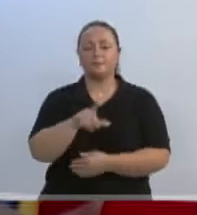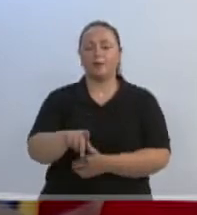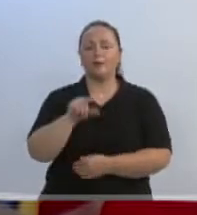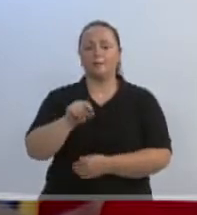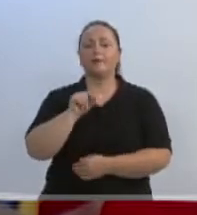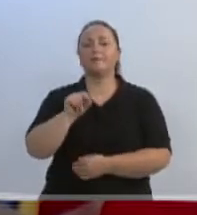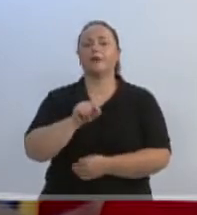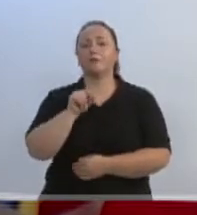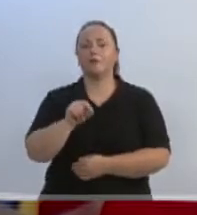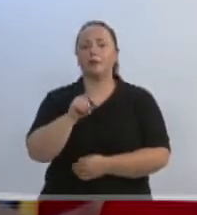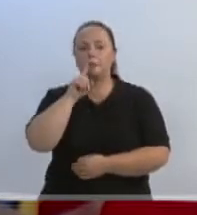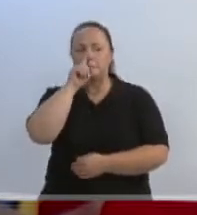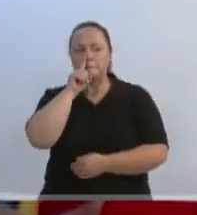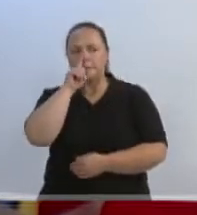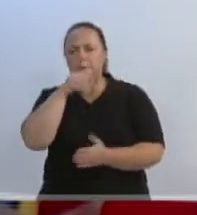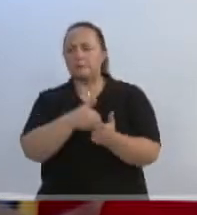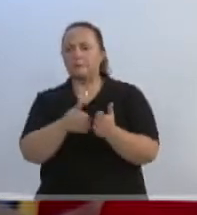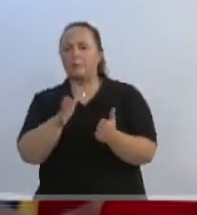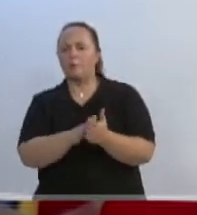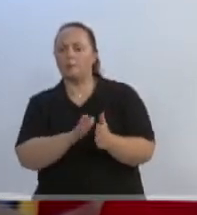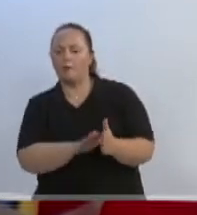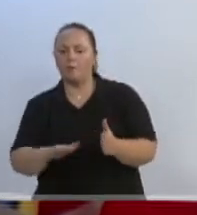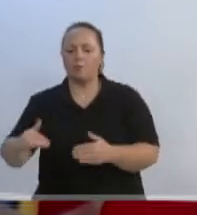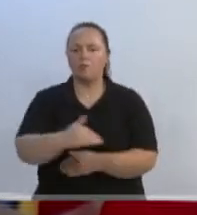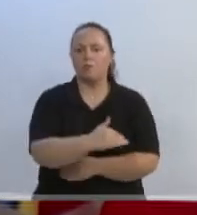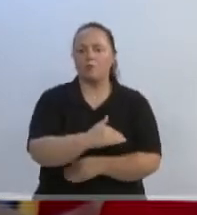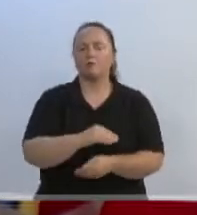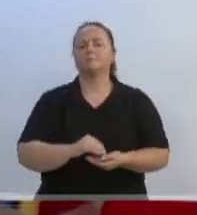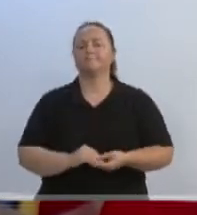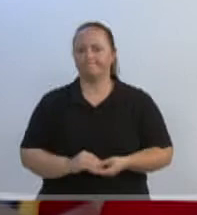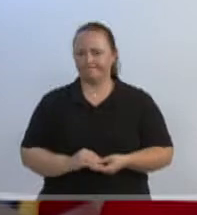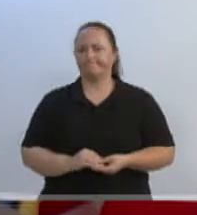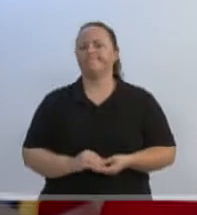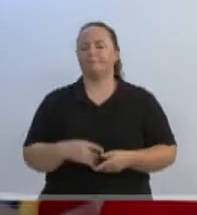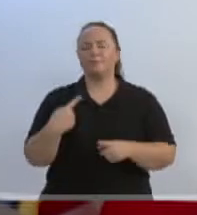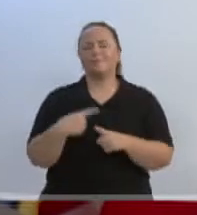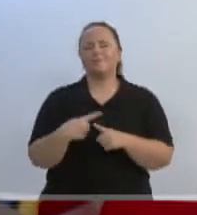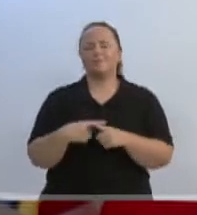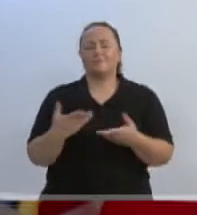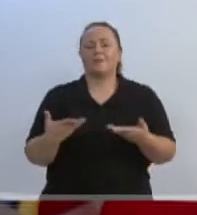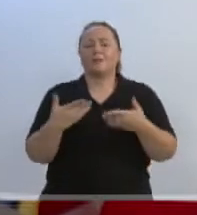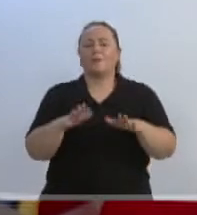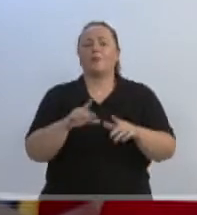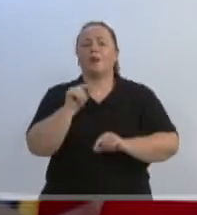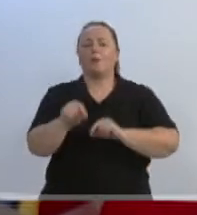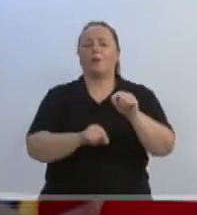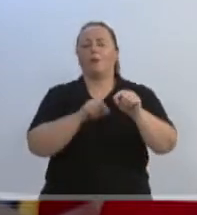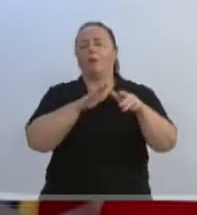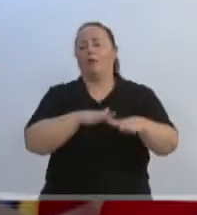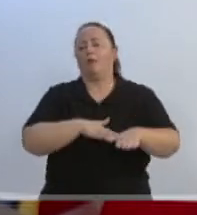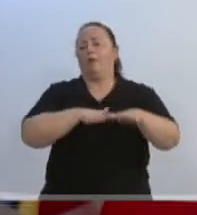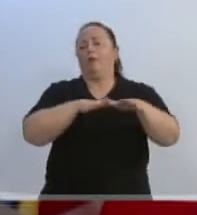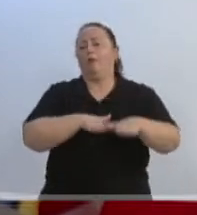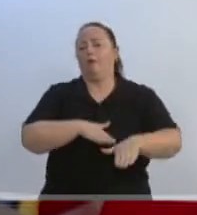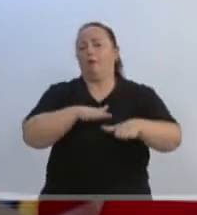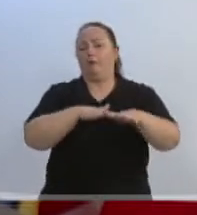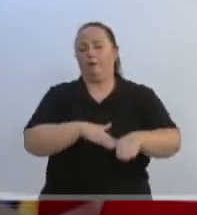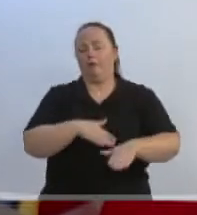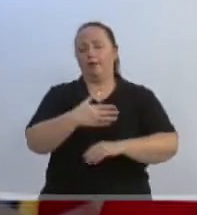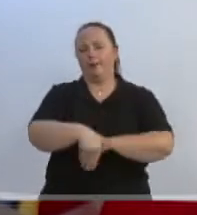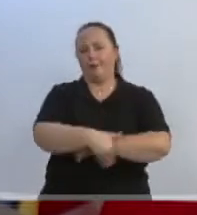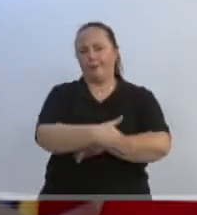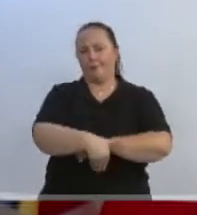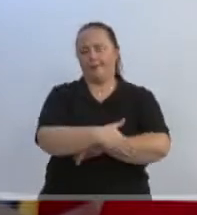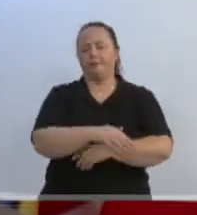arriscar em levar uma multa porque não querem encarar todo aquele trânsito da urbs nós